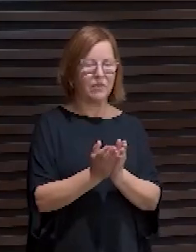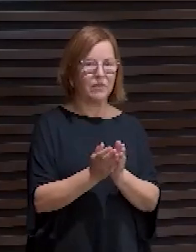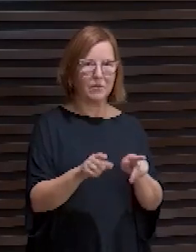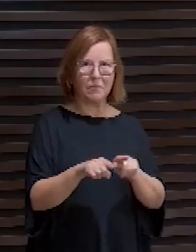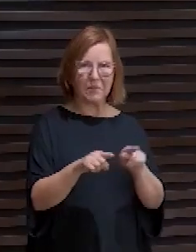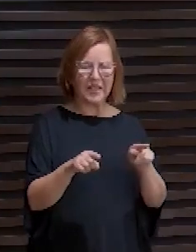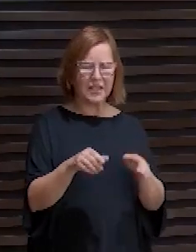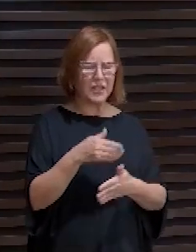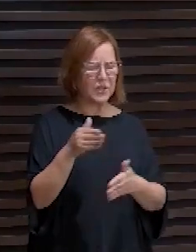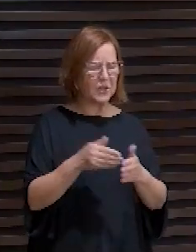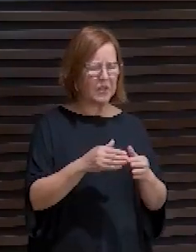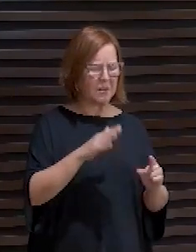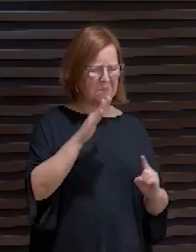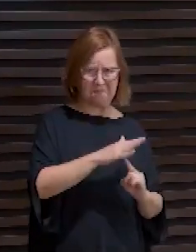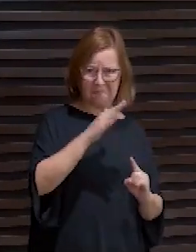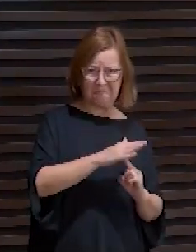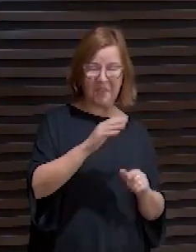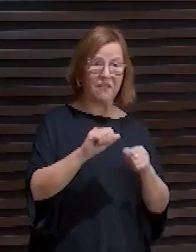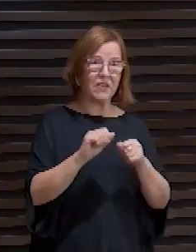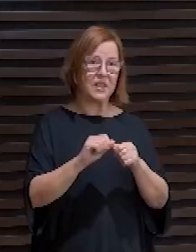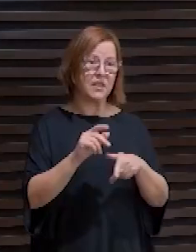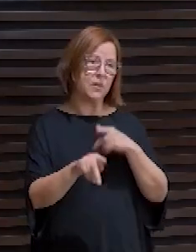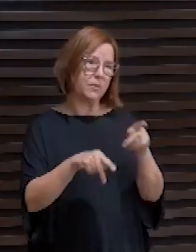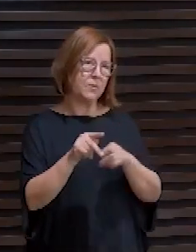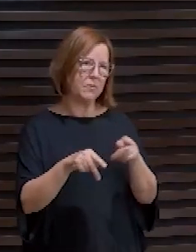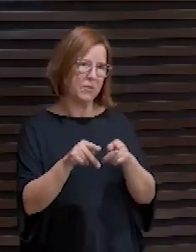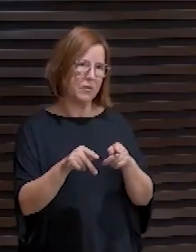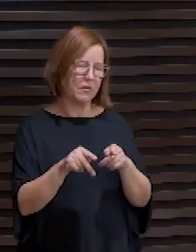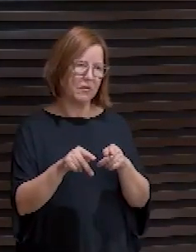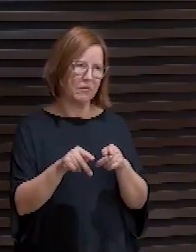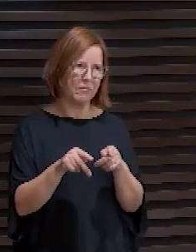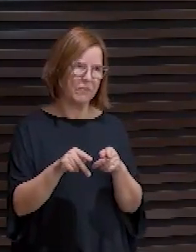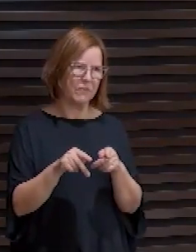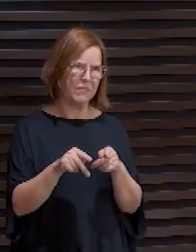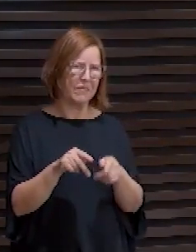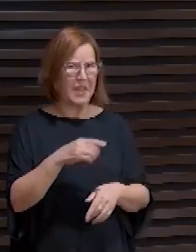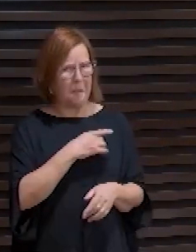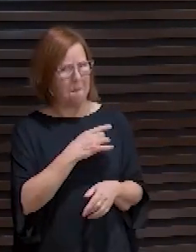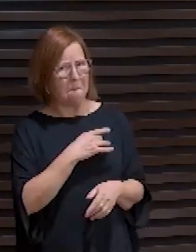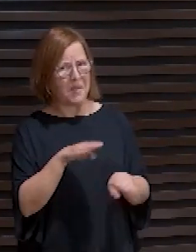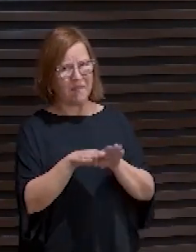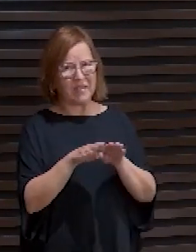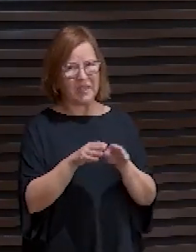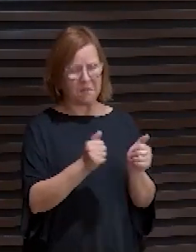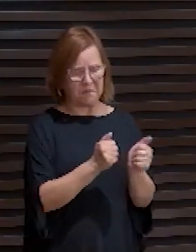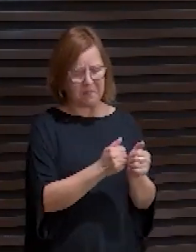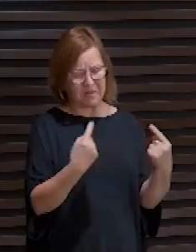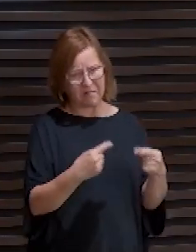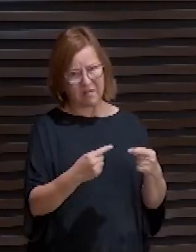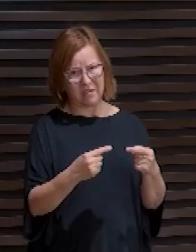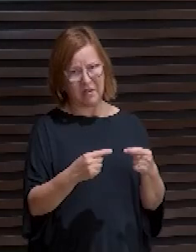naquele momento fazia com que eles, o medo inclusive de perseguição por seus